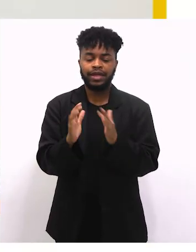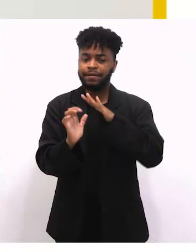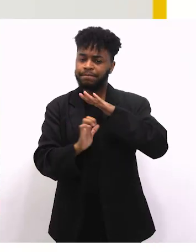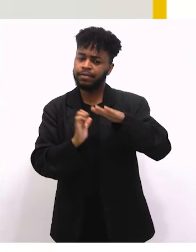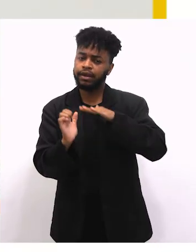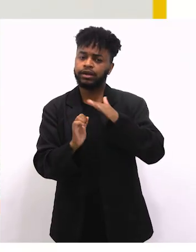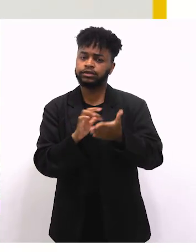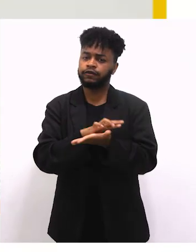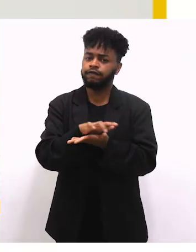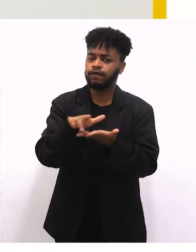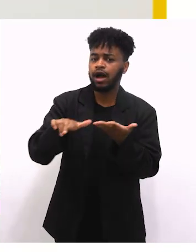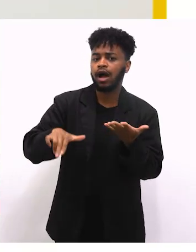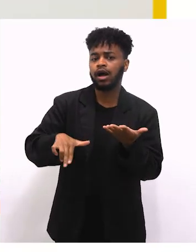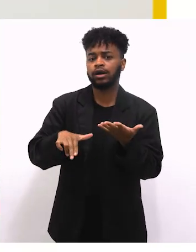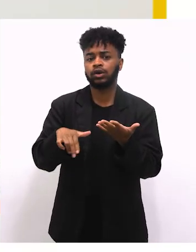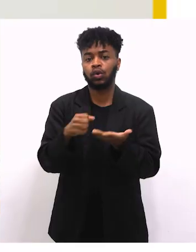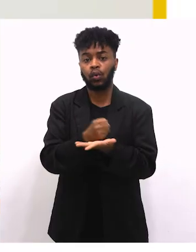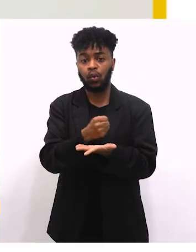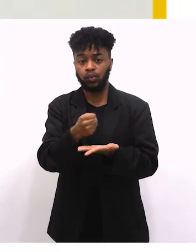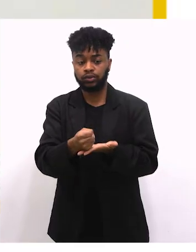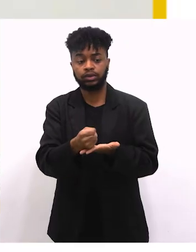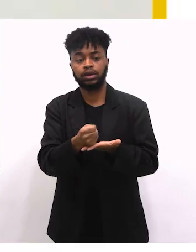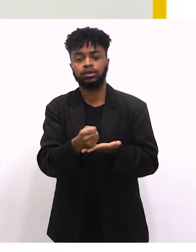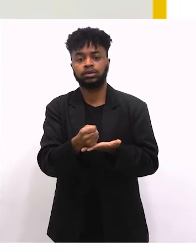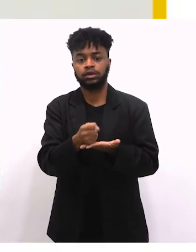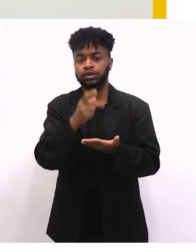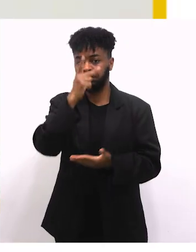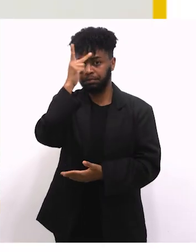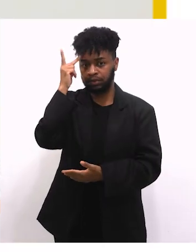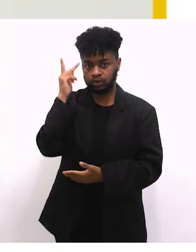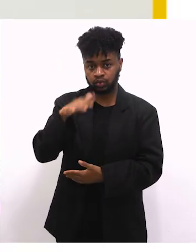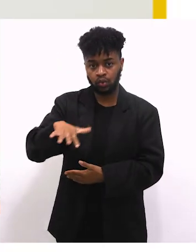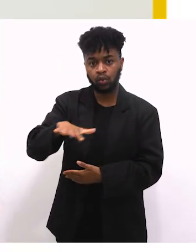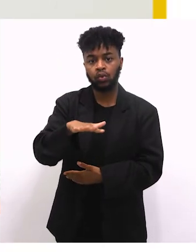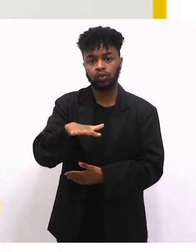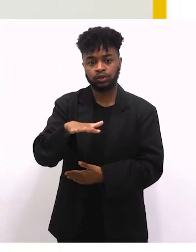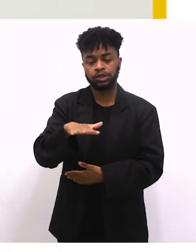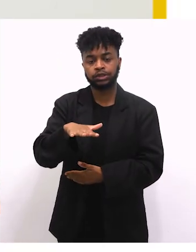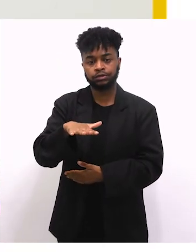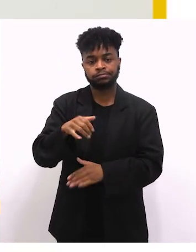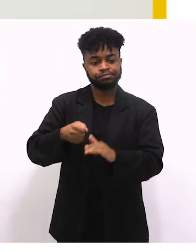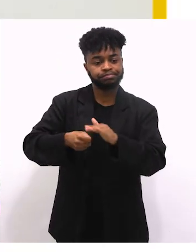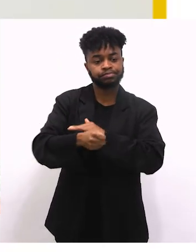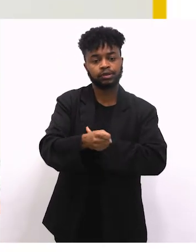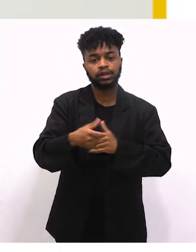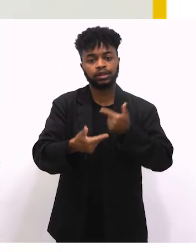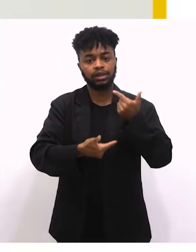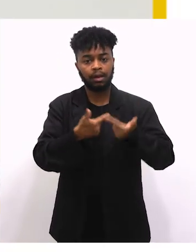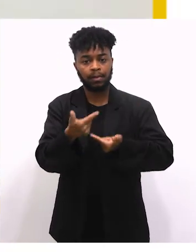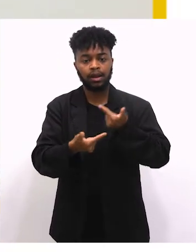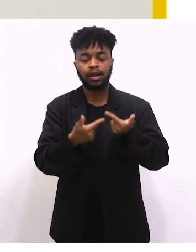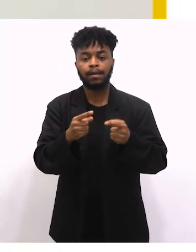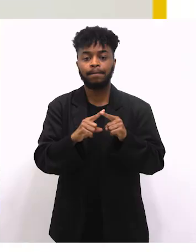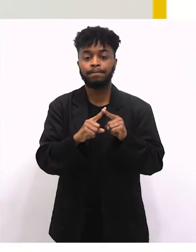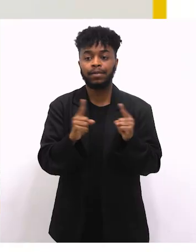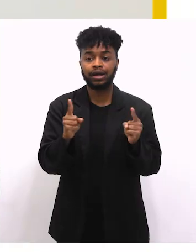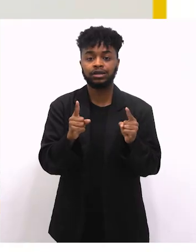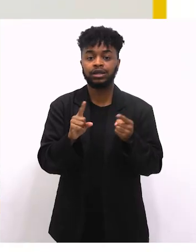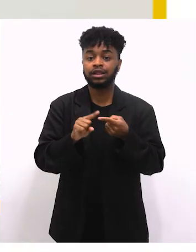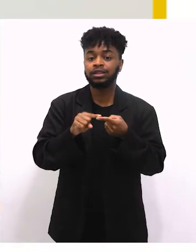várias empresas que contratam as pessoas para trabalhar e acabam